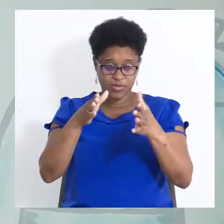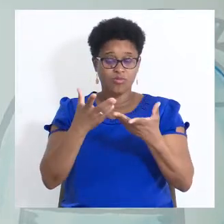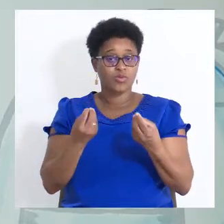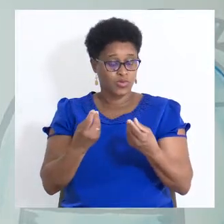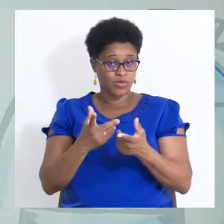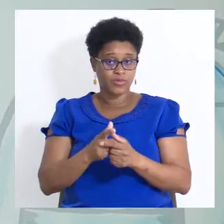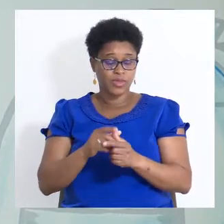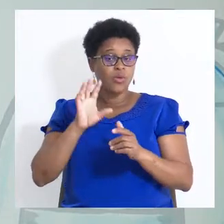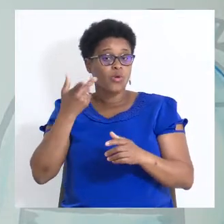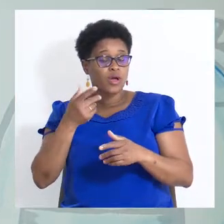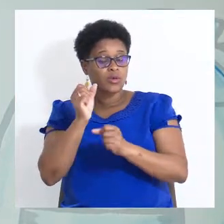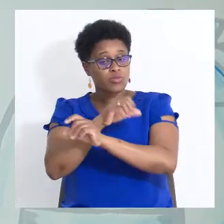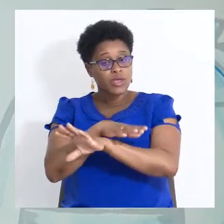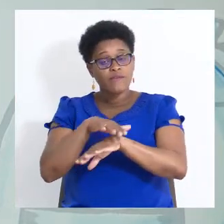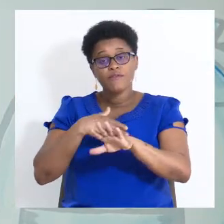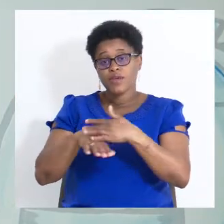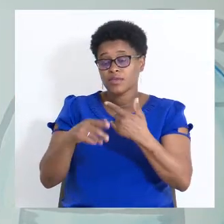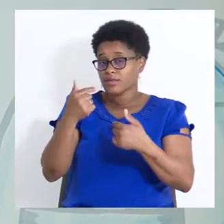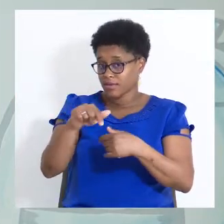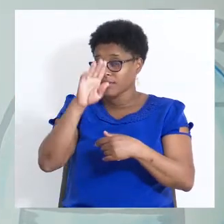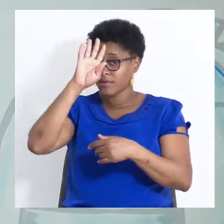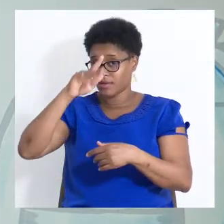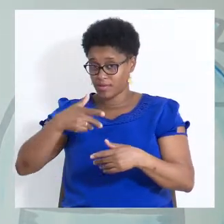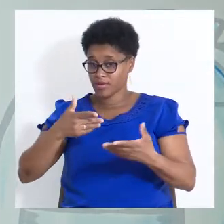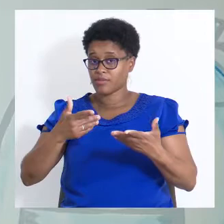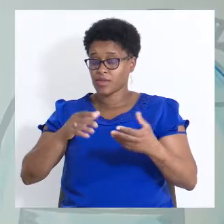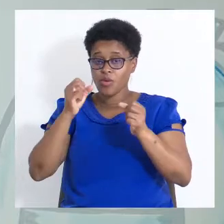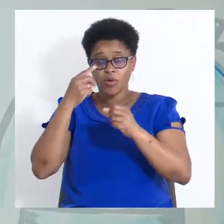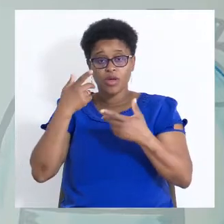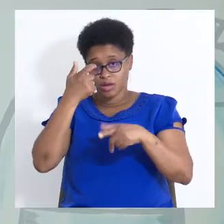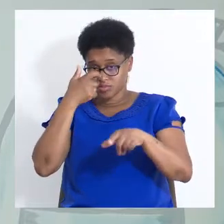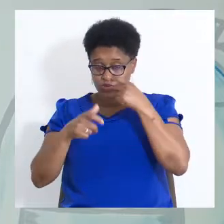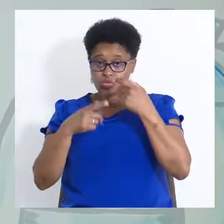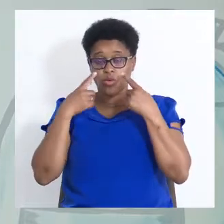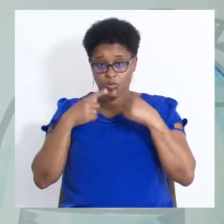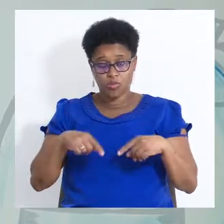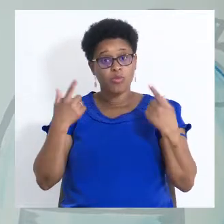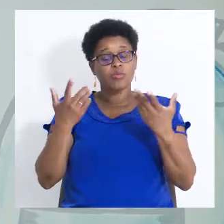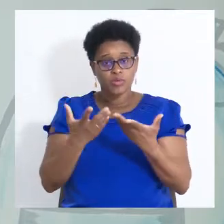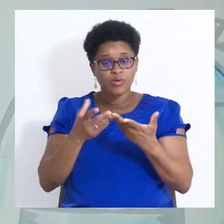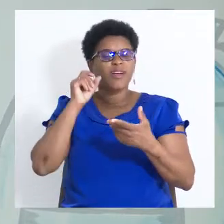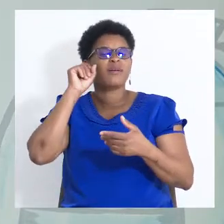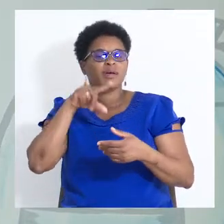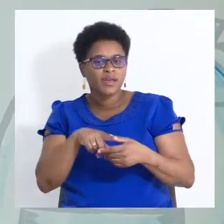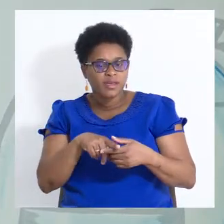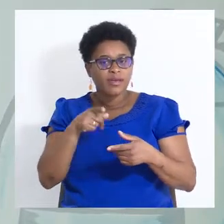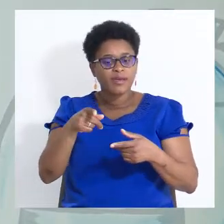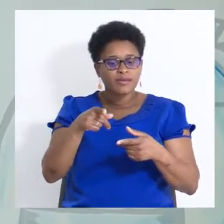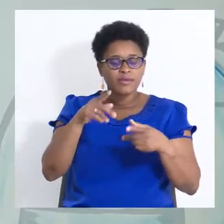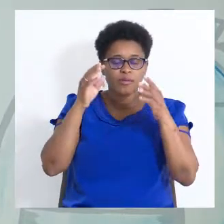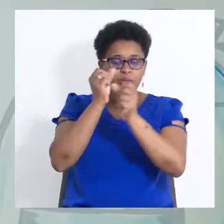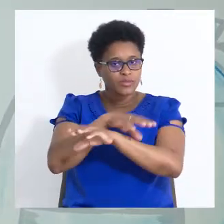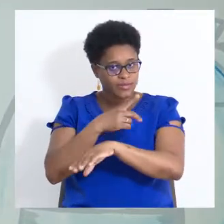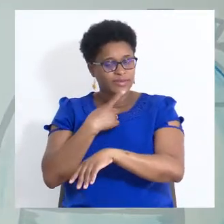muita atenção. Quando a publicidade é feita, tem que ter em conta o público-alvo. A quem se destina